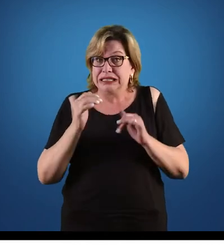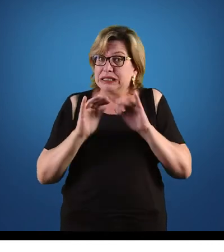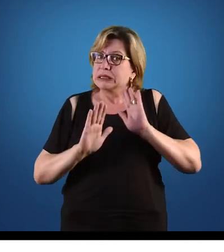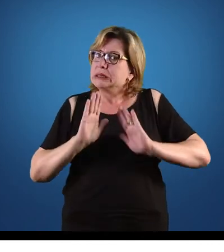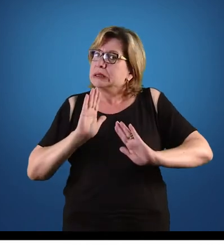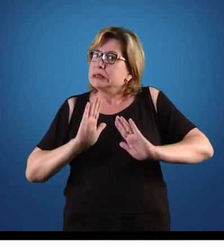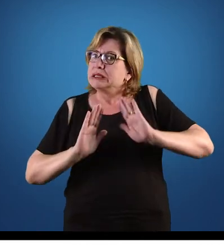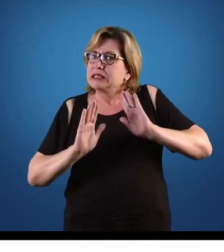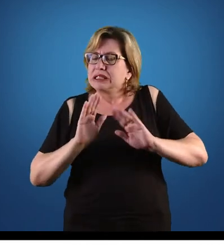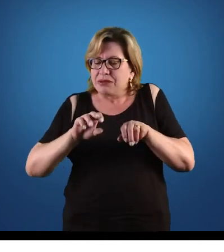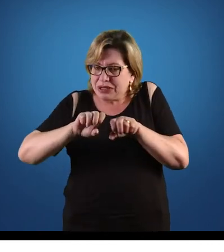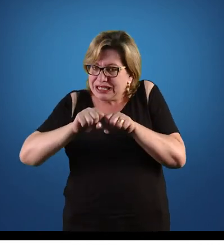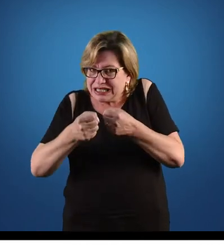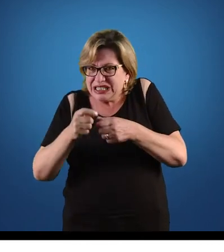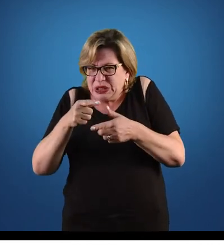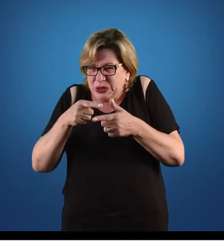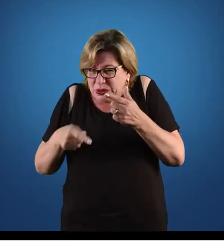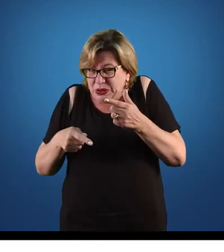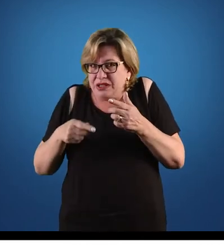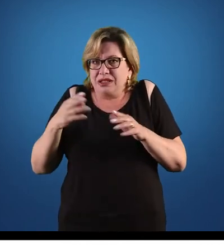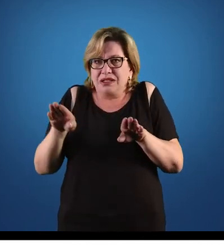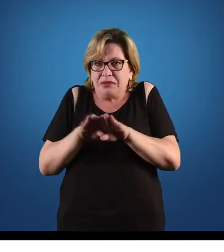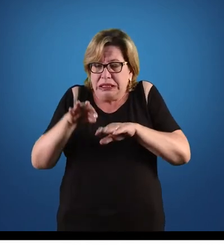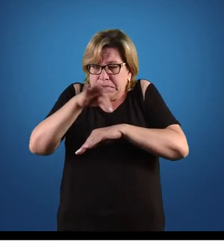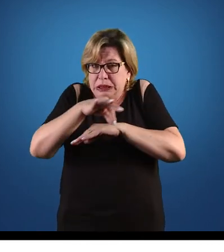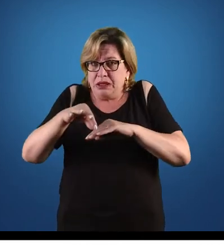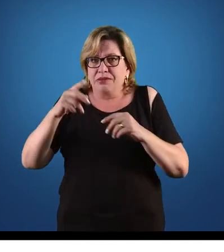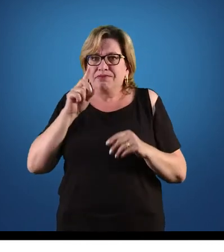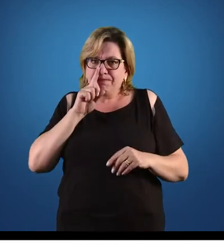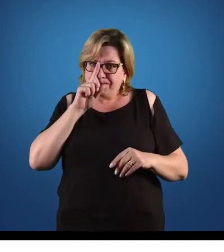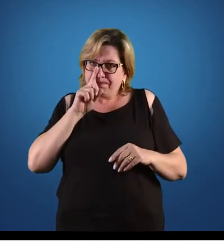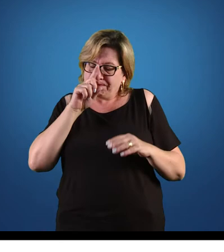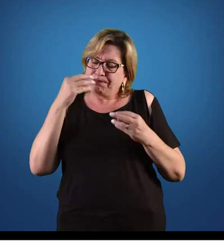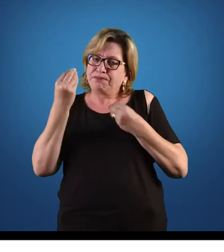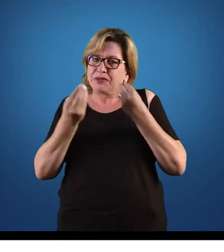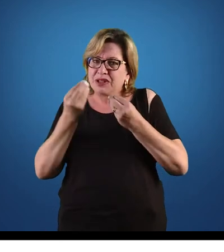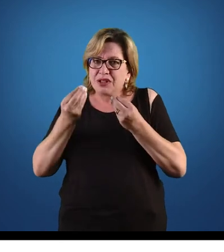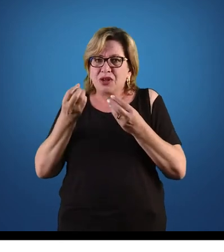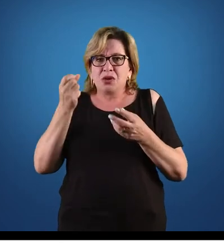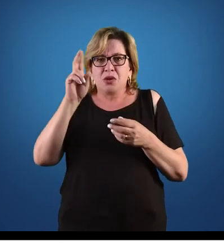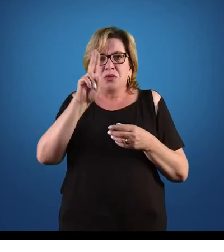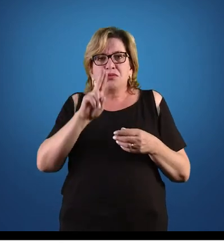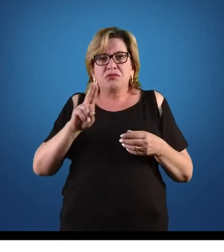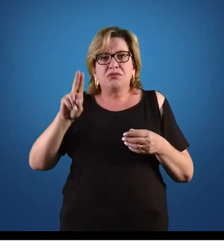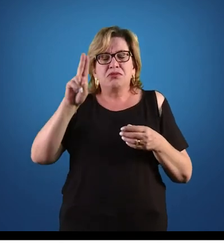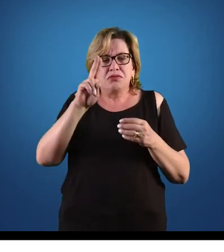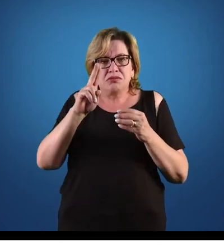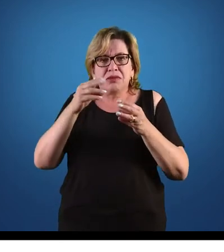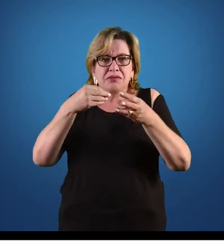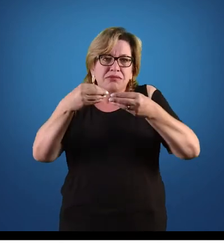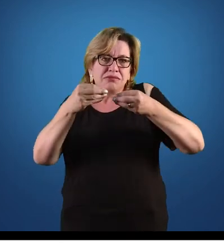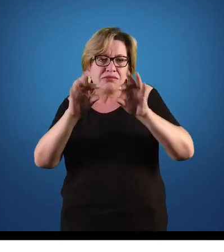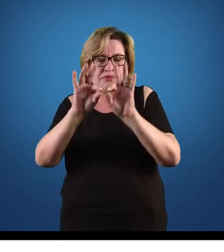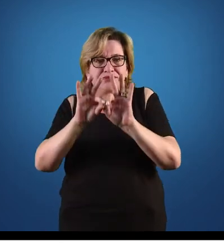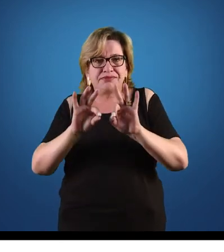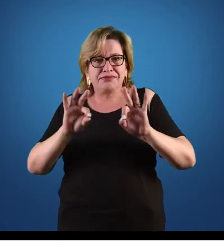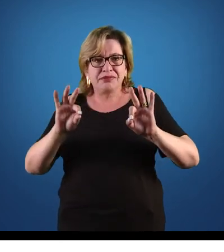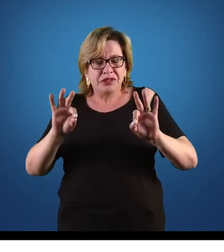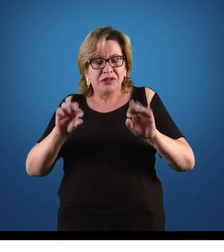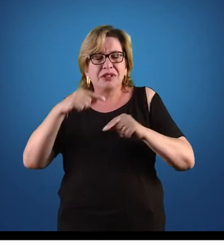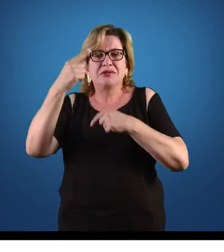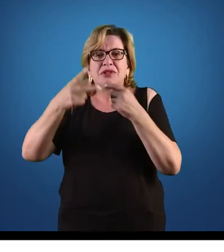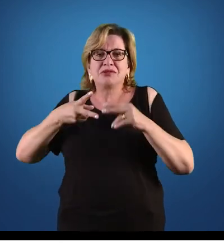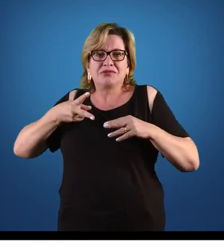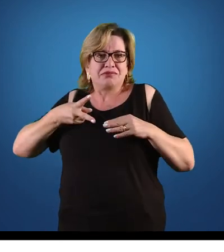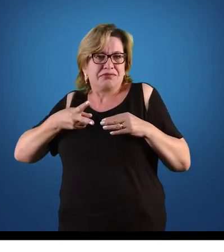é quebradiço e pode cortar, e nem o estilete, né? Nesse caso, usa o plástico simples, um plástico comum, e usa uma